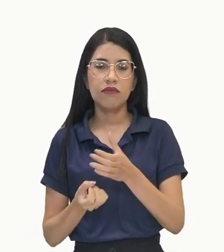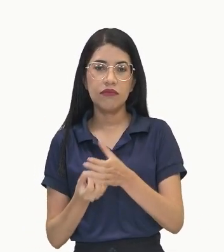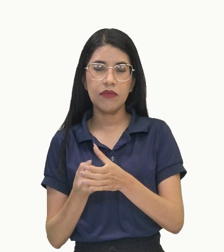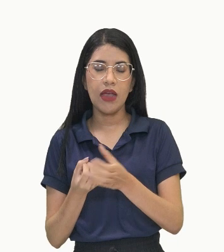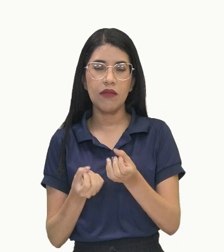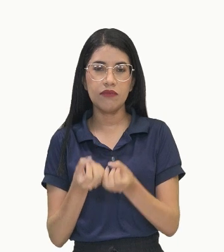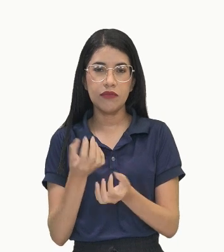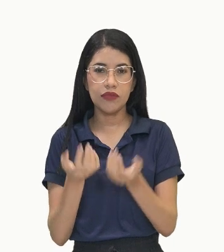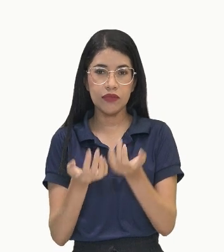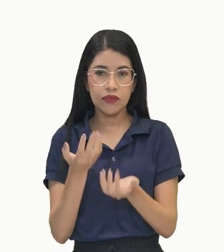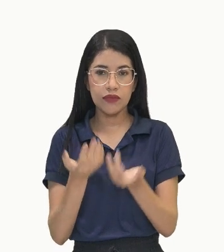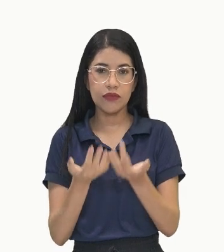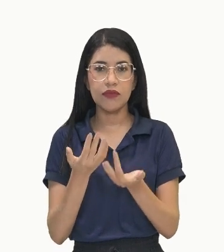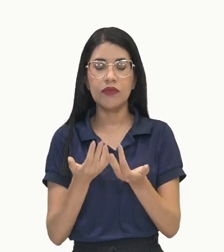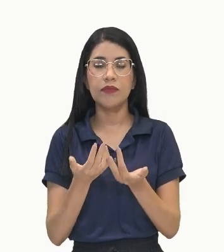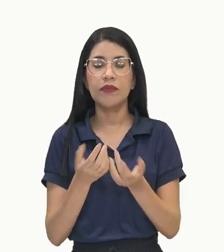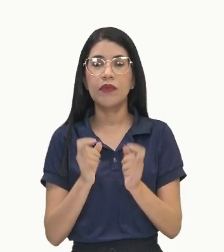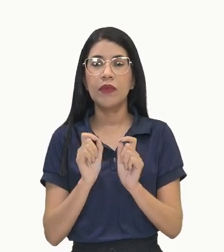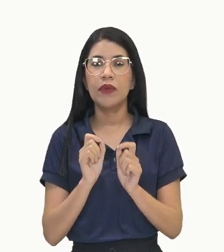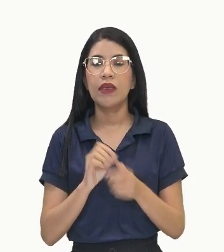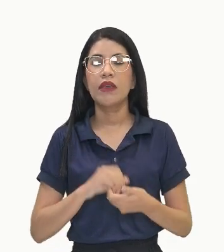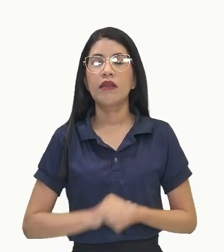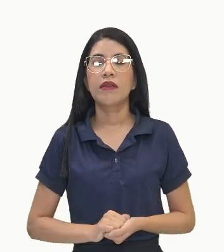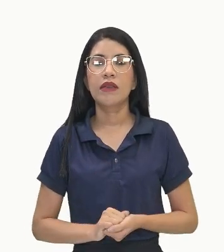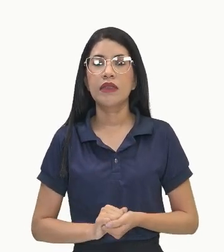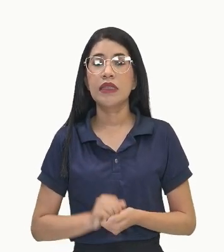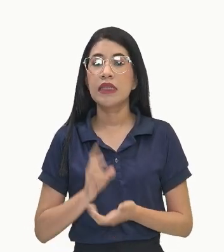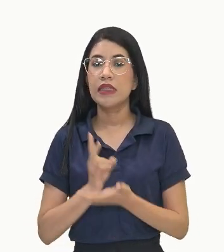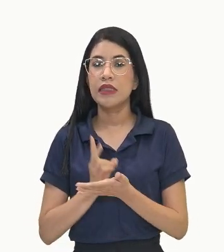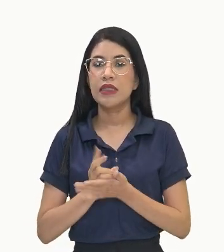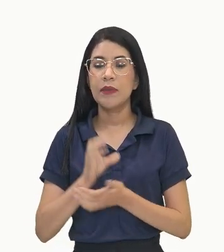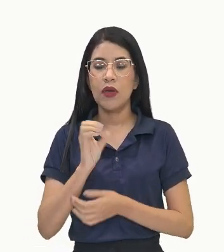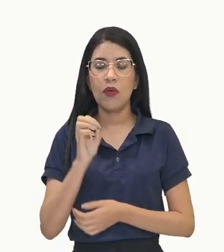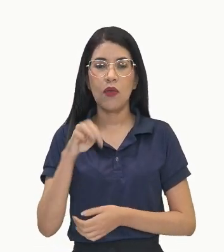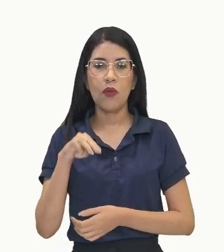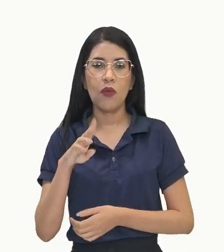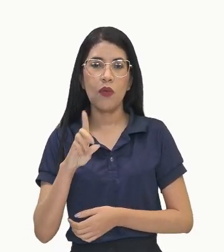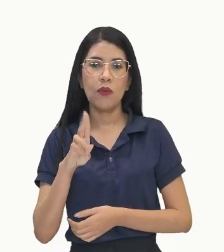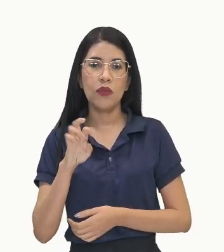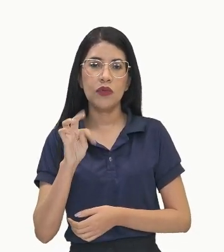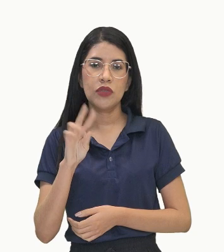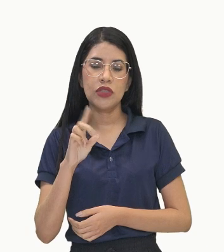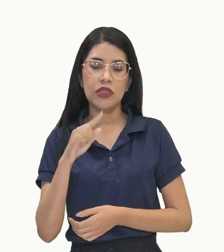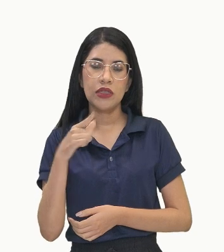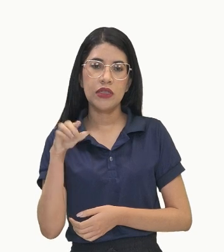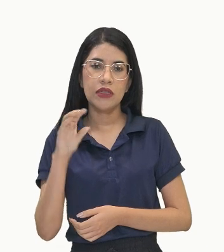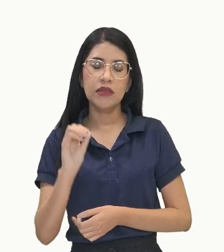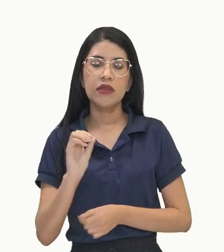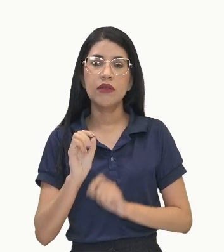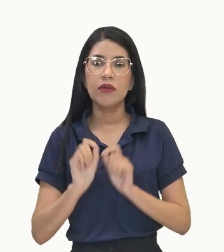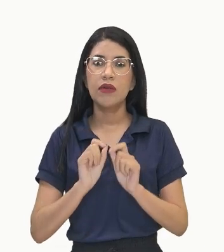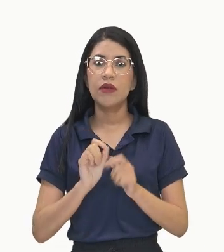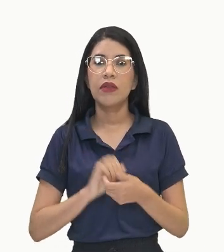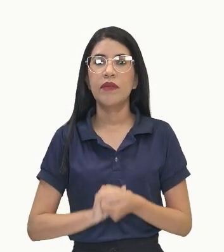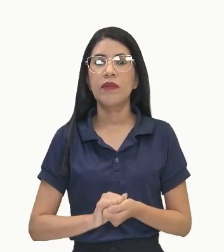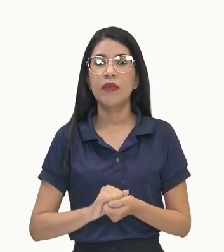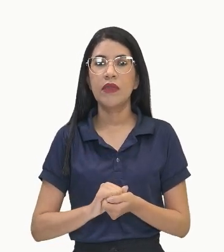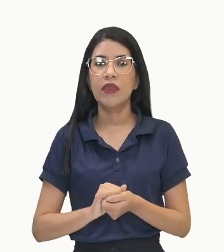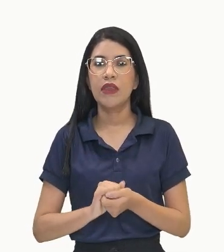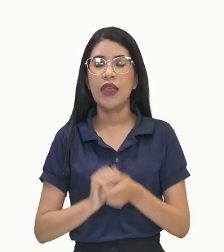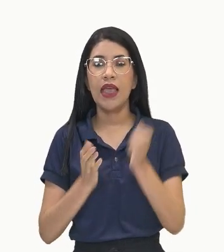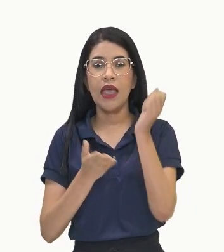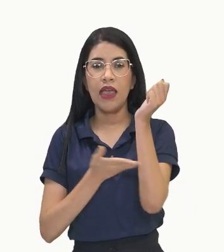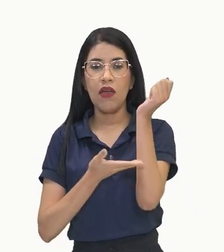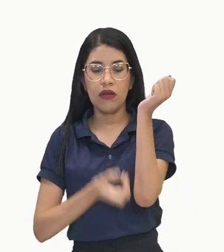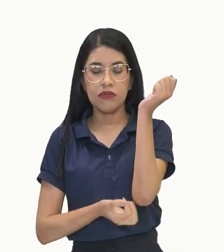ó, combustão, lembre que toda combustão, no caso, ele está falando aqui de carvão